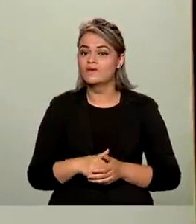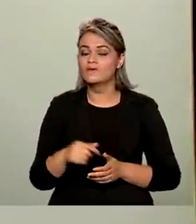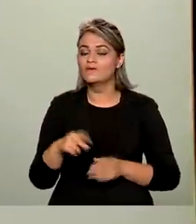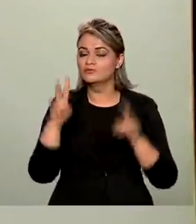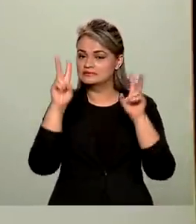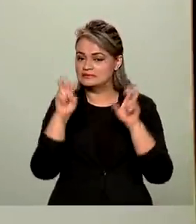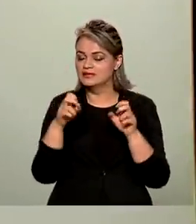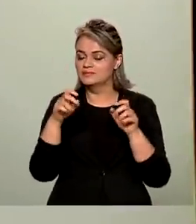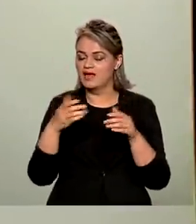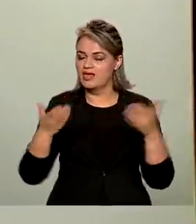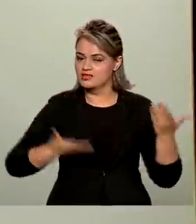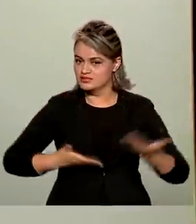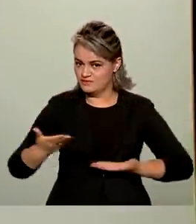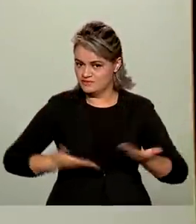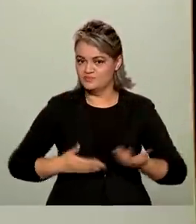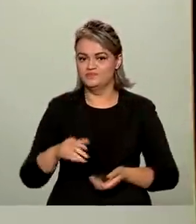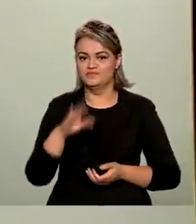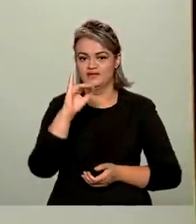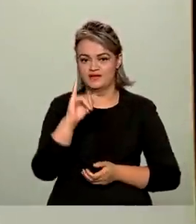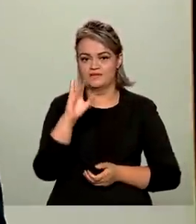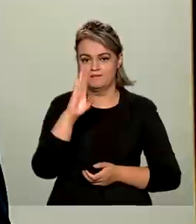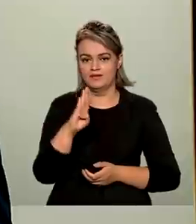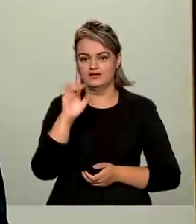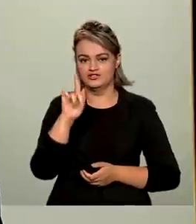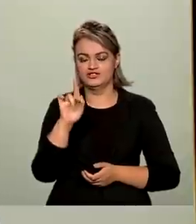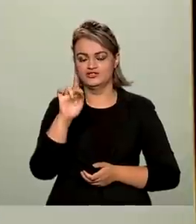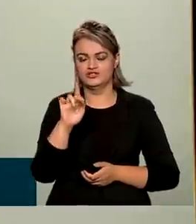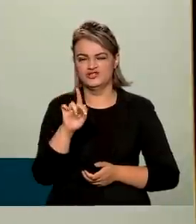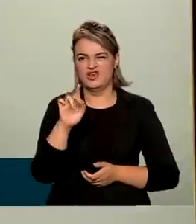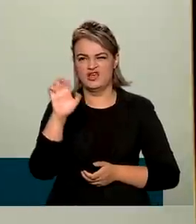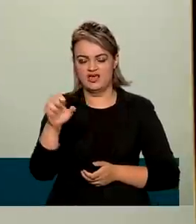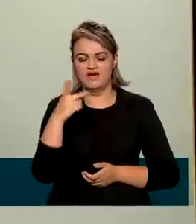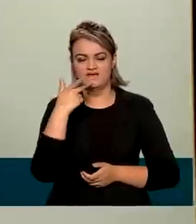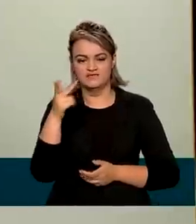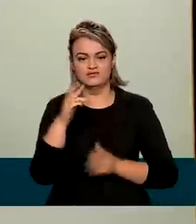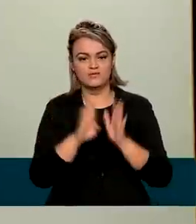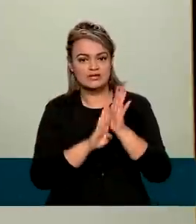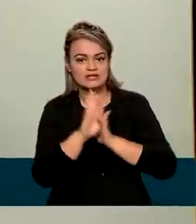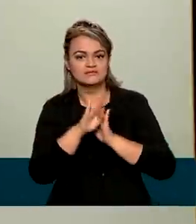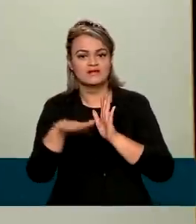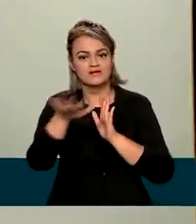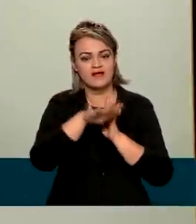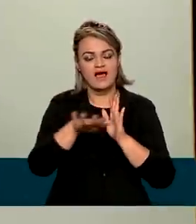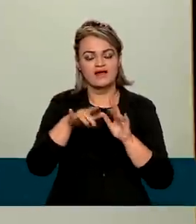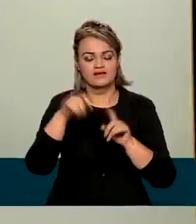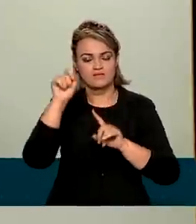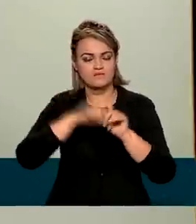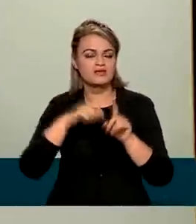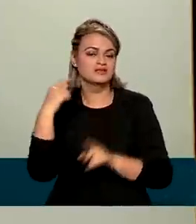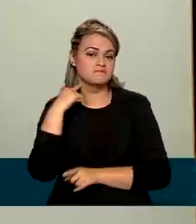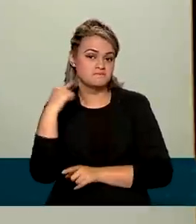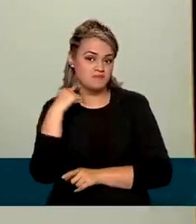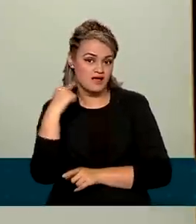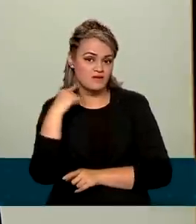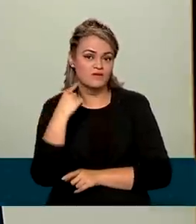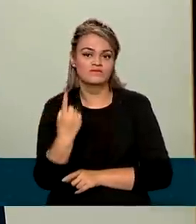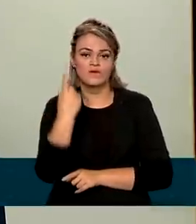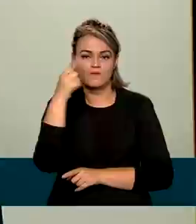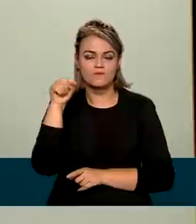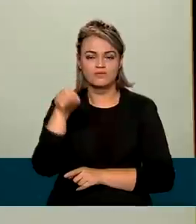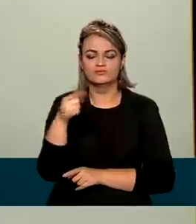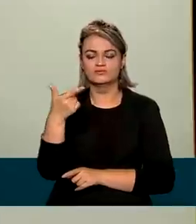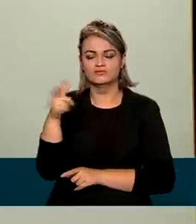serviços. O IBGE divulgou ontem o resultado do crescimento do setor em maio deste ano, que foi de 1